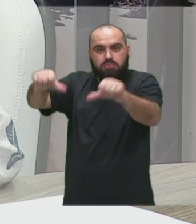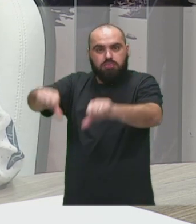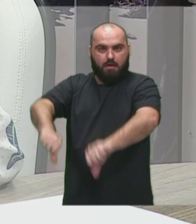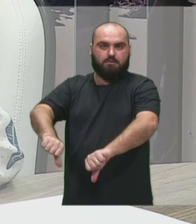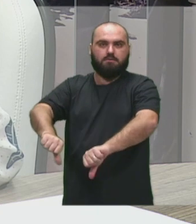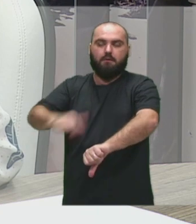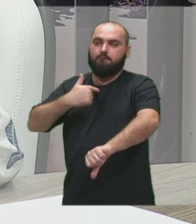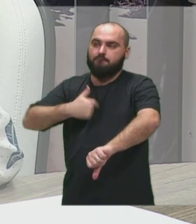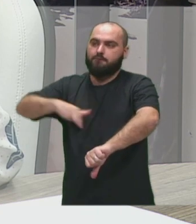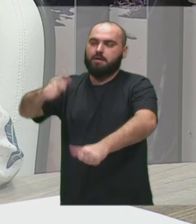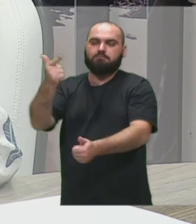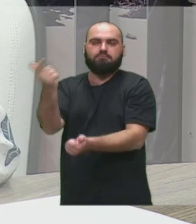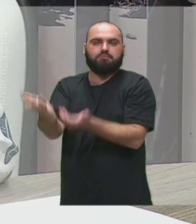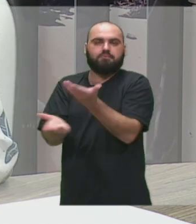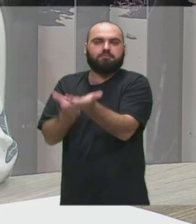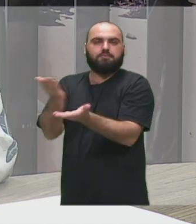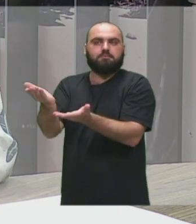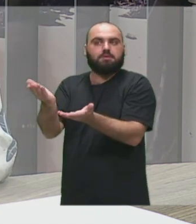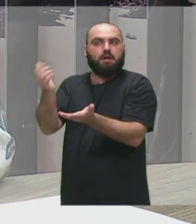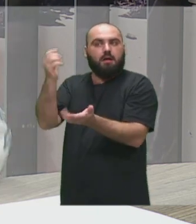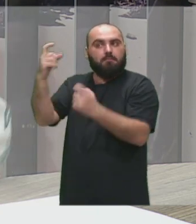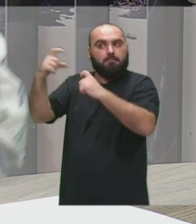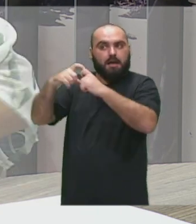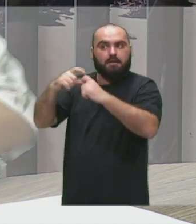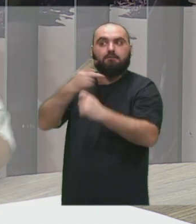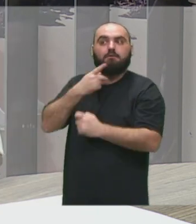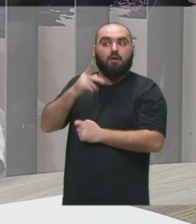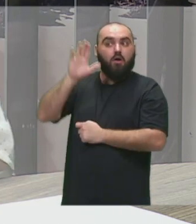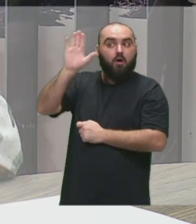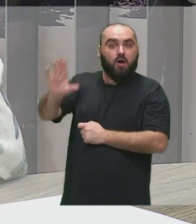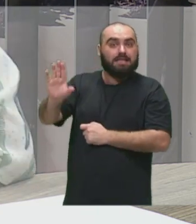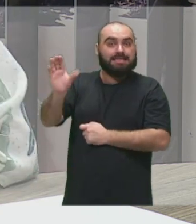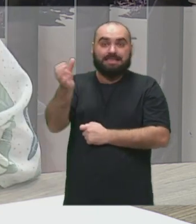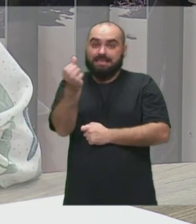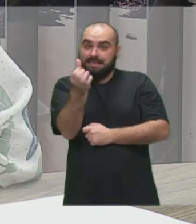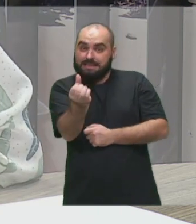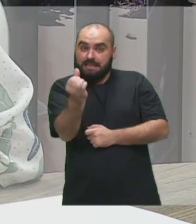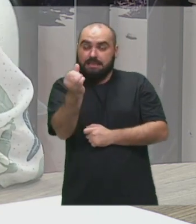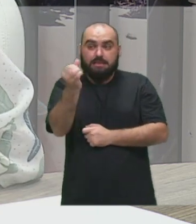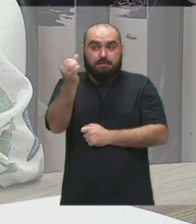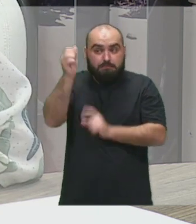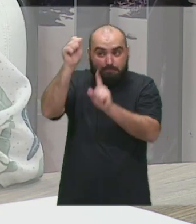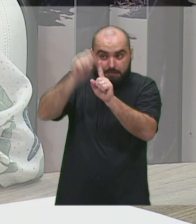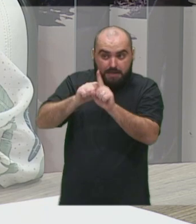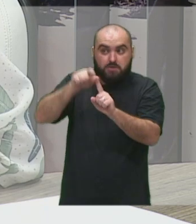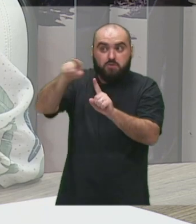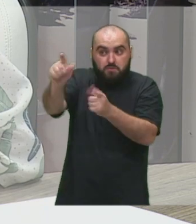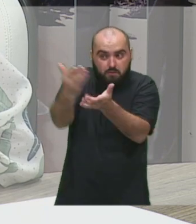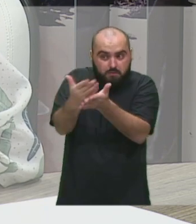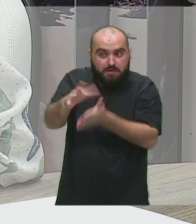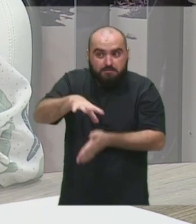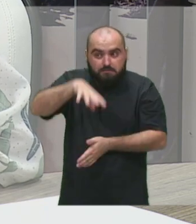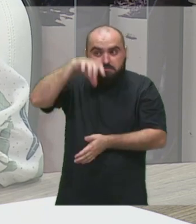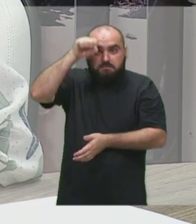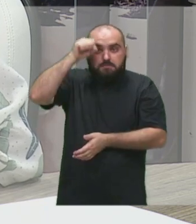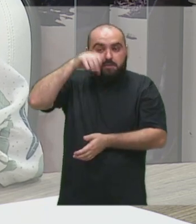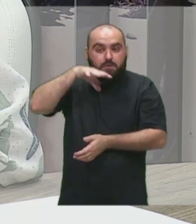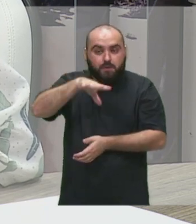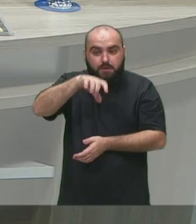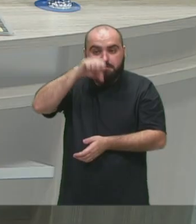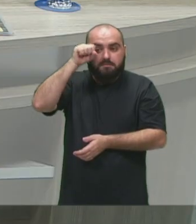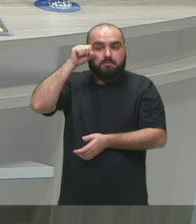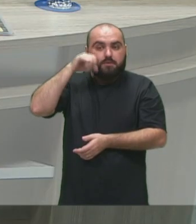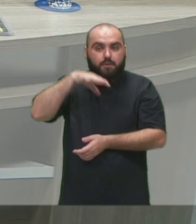tratamento e eu lembro que a doutora disse assim para mim, Miriam, daqui 6 meses tu vai estar respirando. E dentro de 6 meses eu